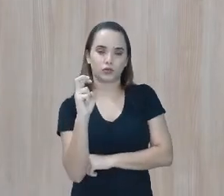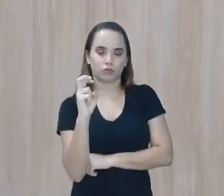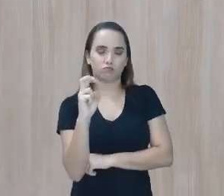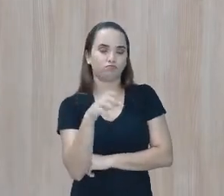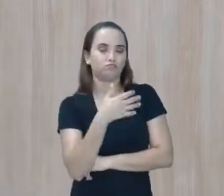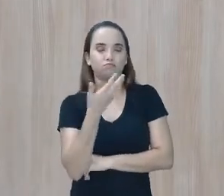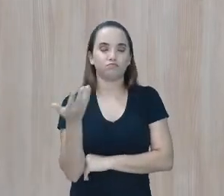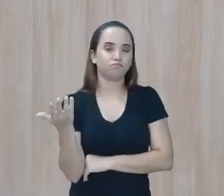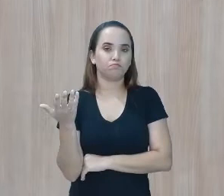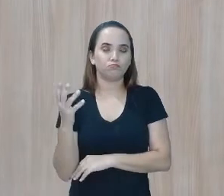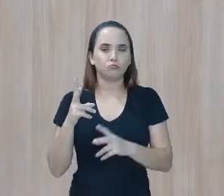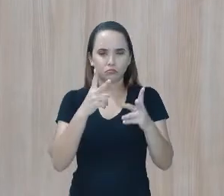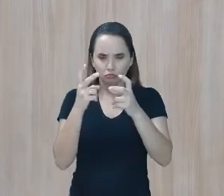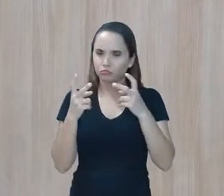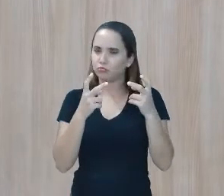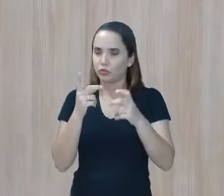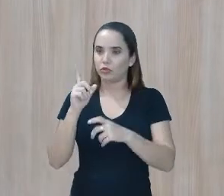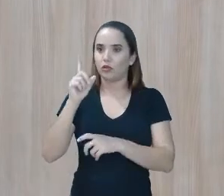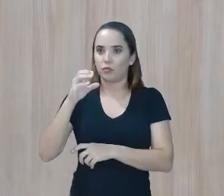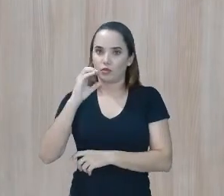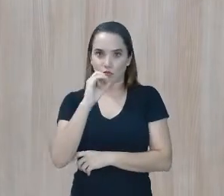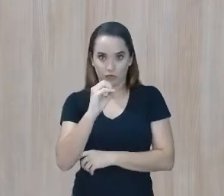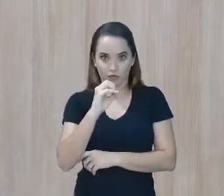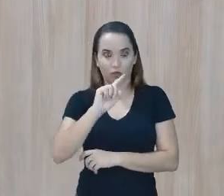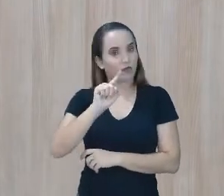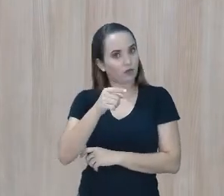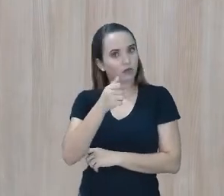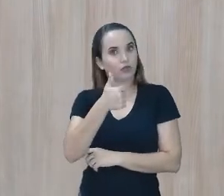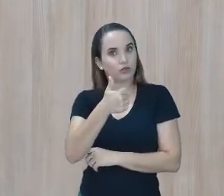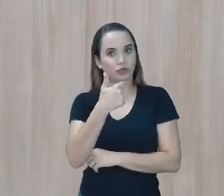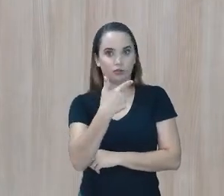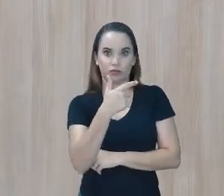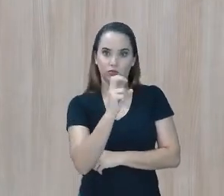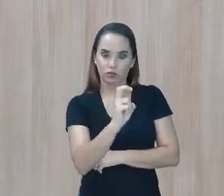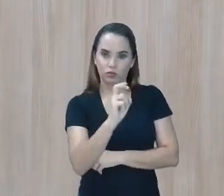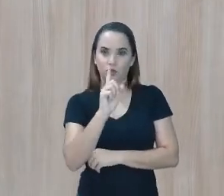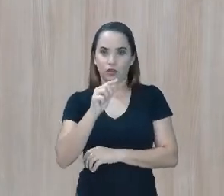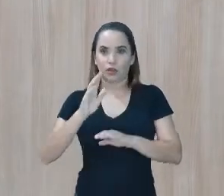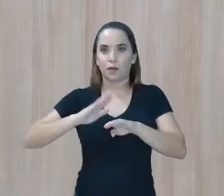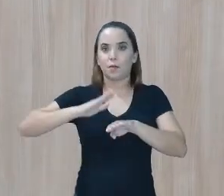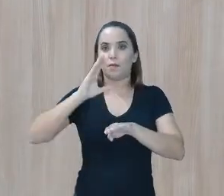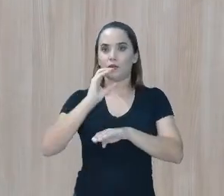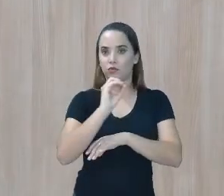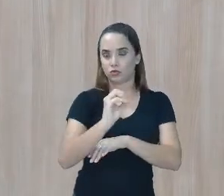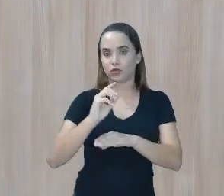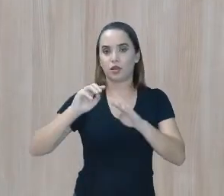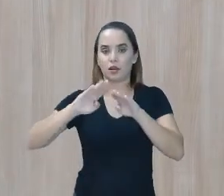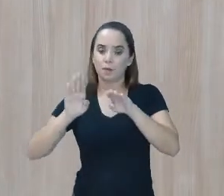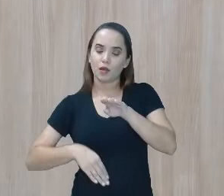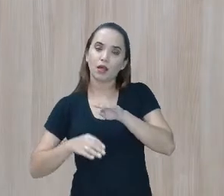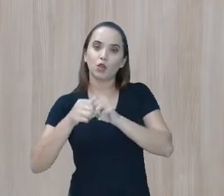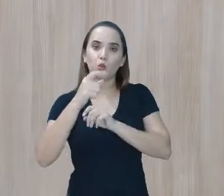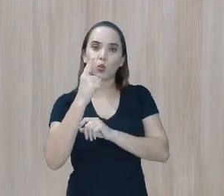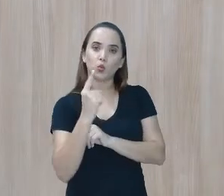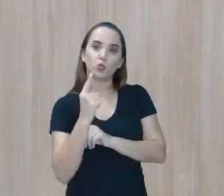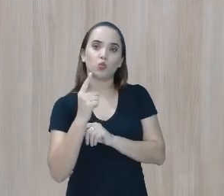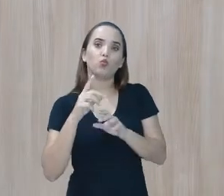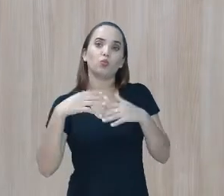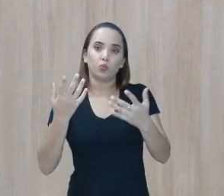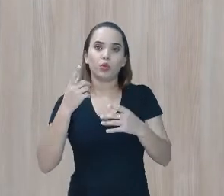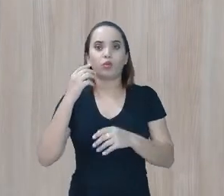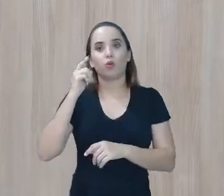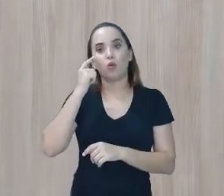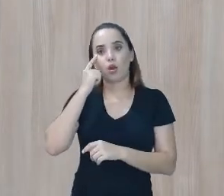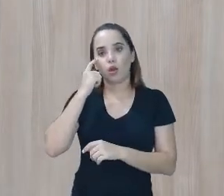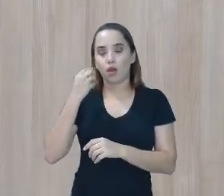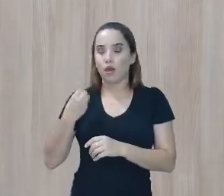0,125. Percebe que 0,125 vai ser um número maior do que 0, menor do que 1, e eu coloquei aqui